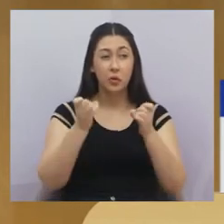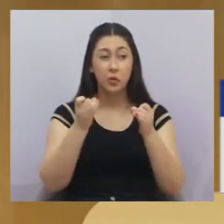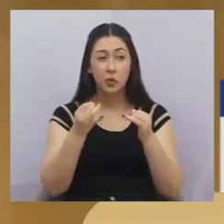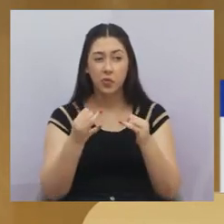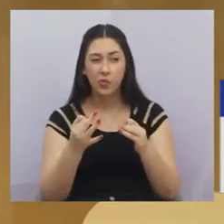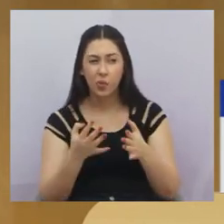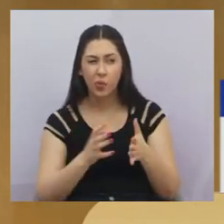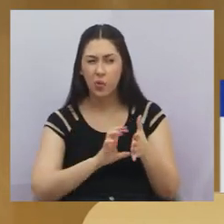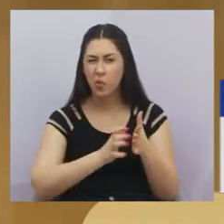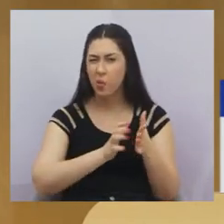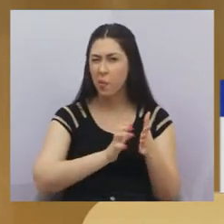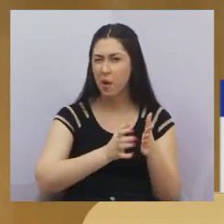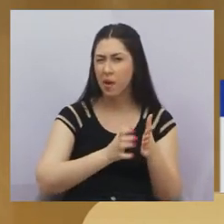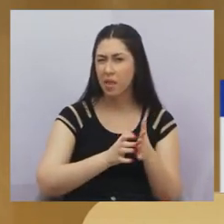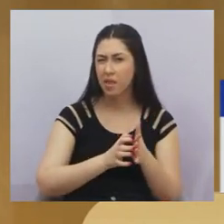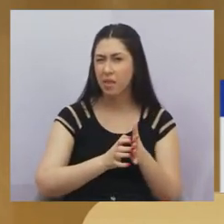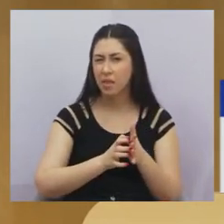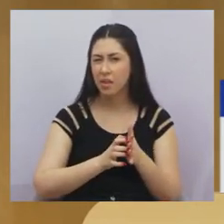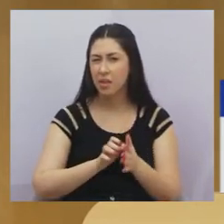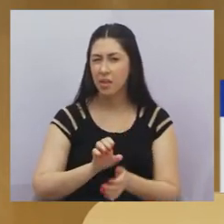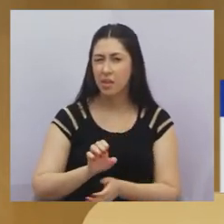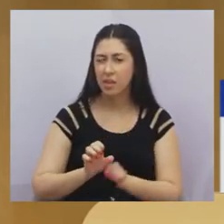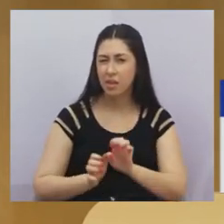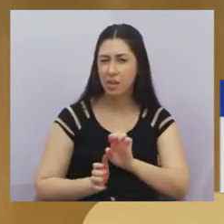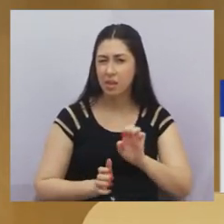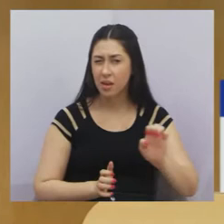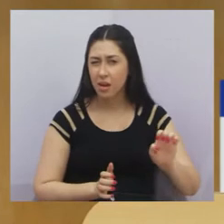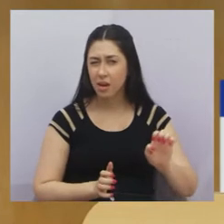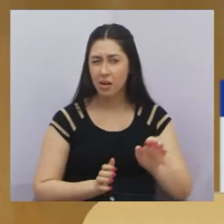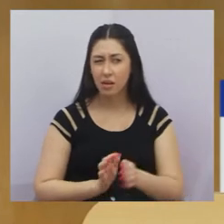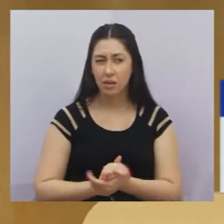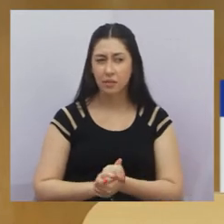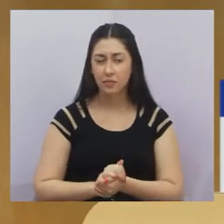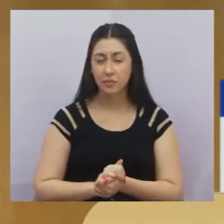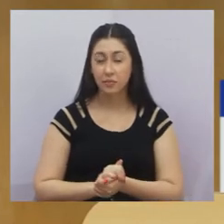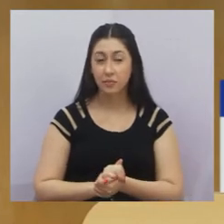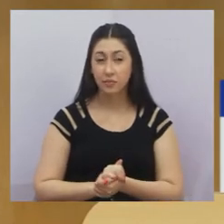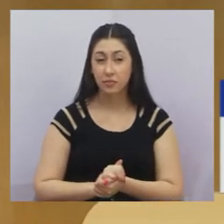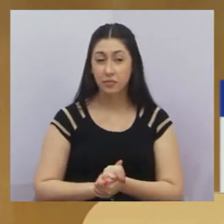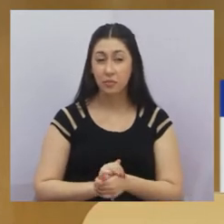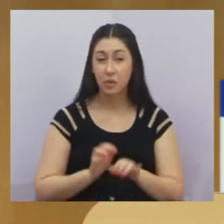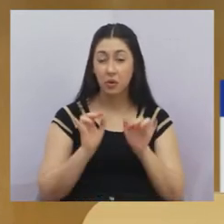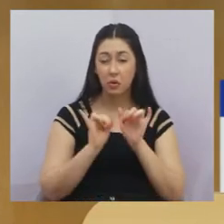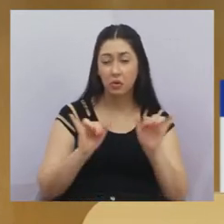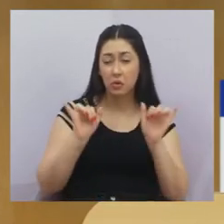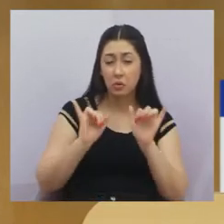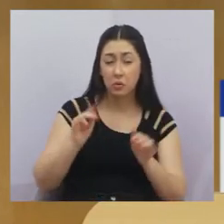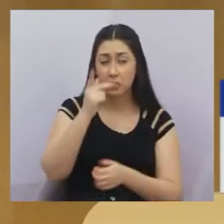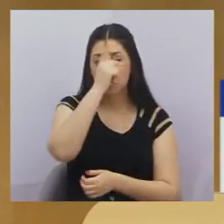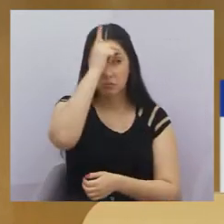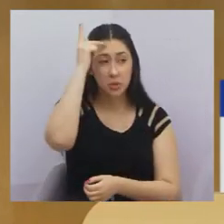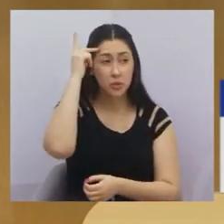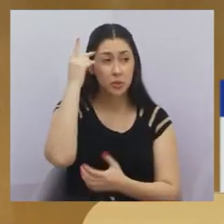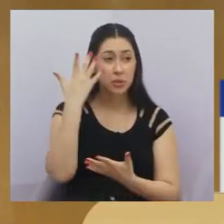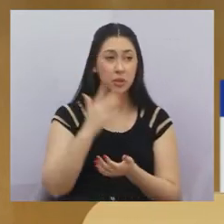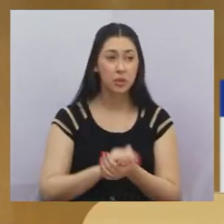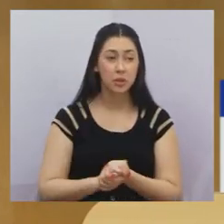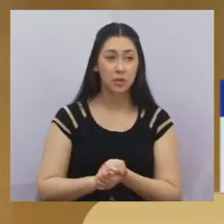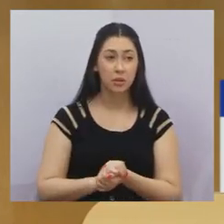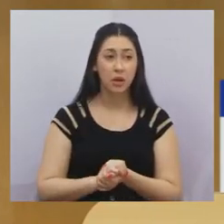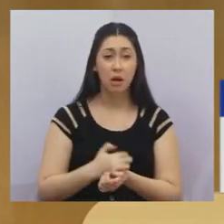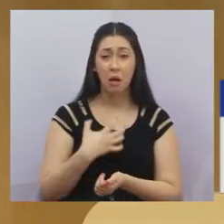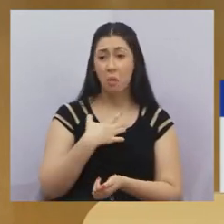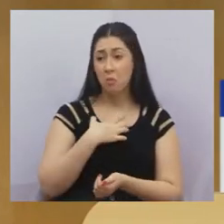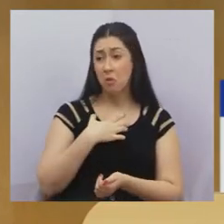esquerda, esse é o discurso de quem não se diz